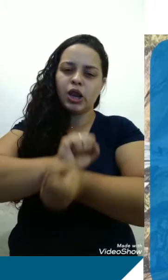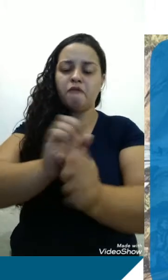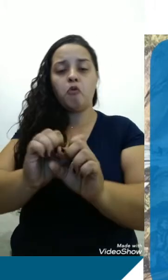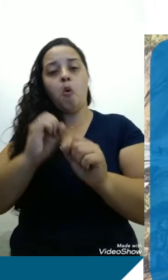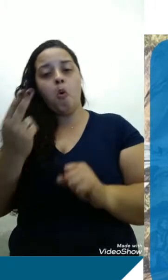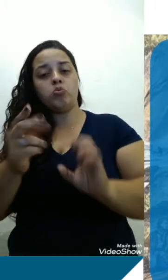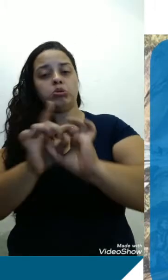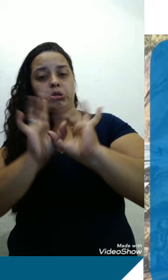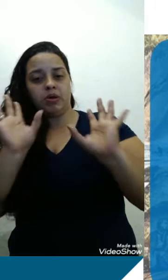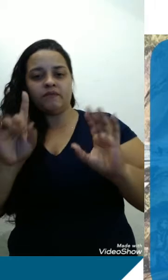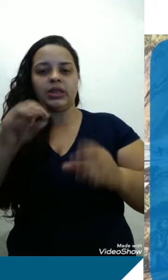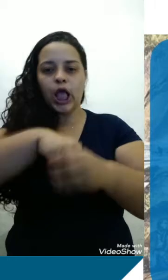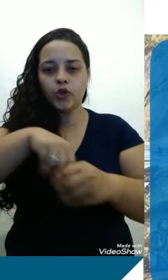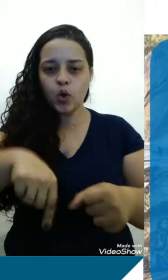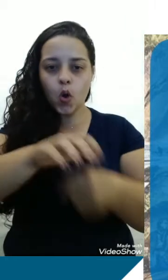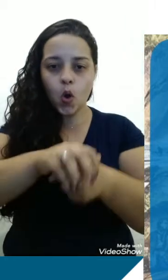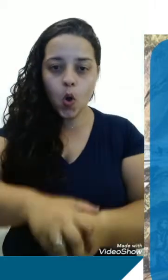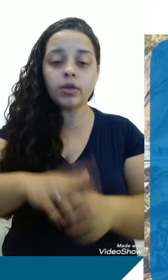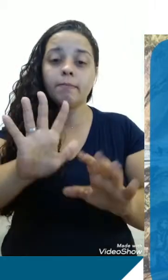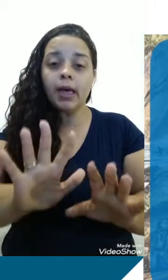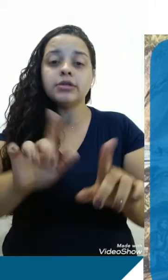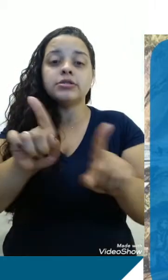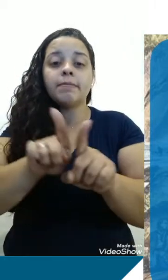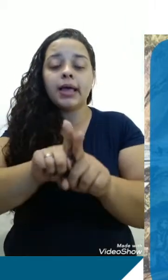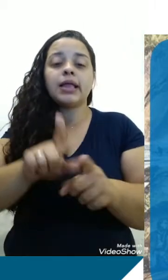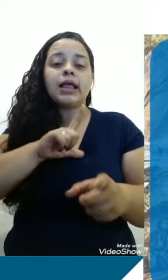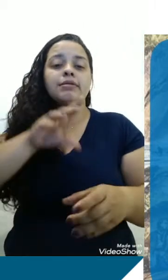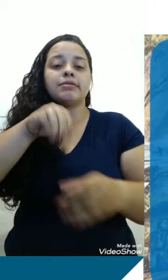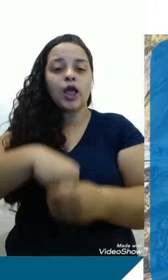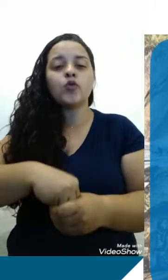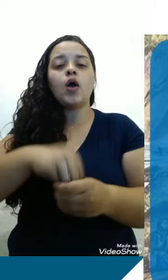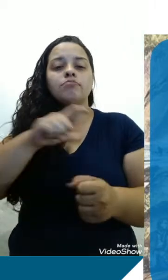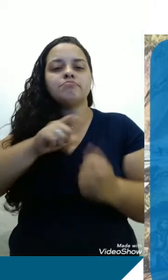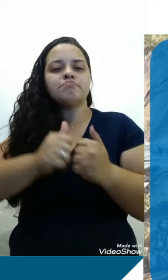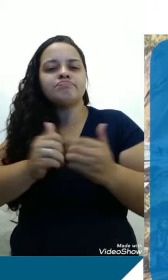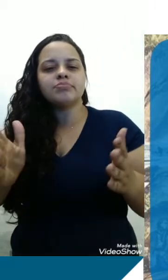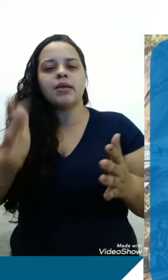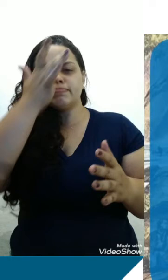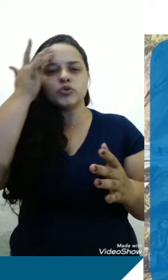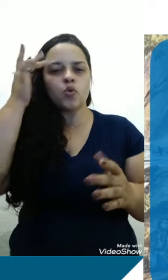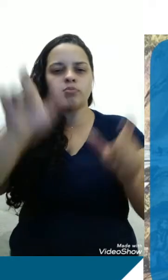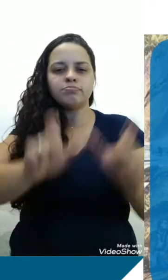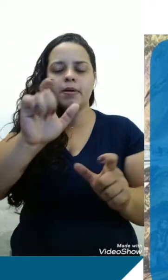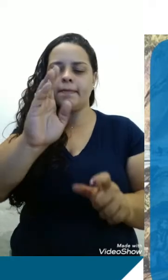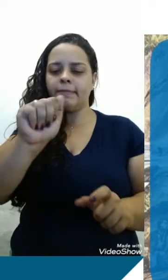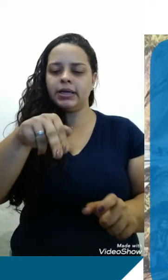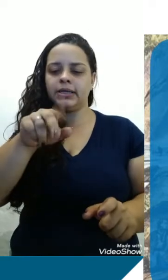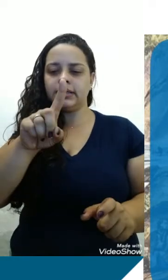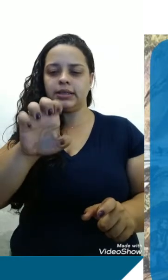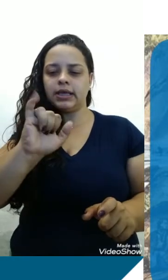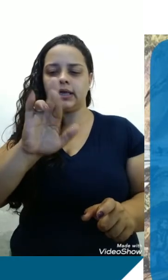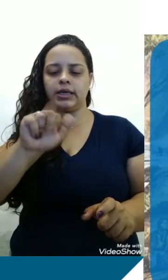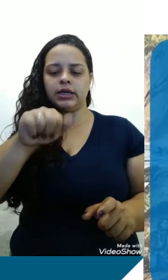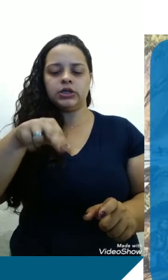livre e escravizado existente aqui na colônia e também a interiorização dessa colonização a partir da atuação dos bandeirantes. Na aula